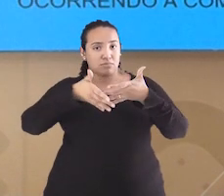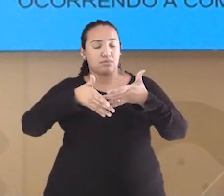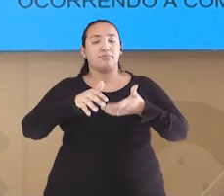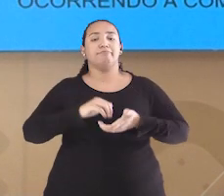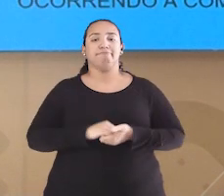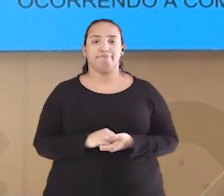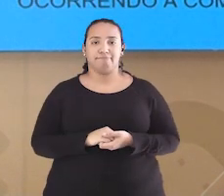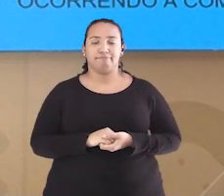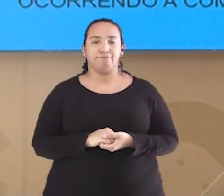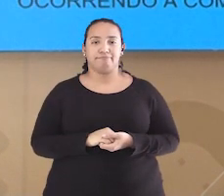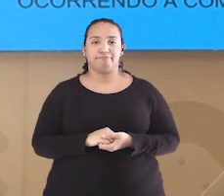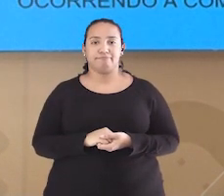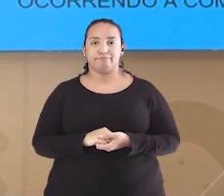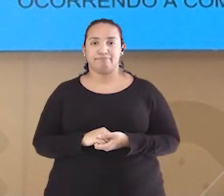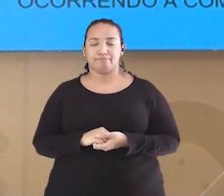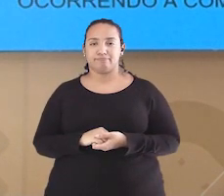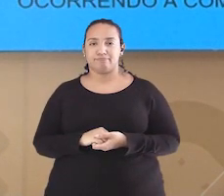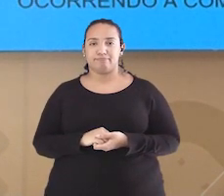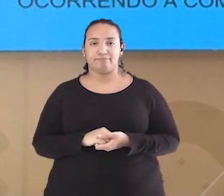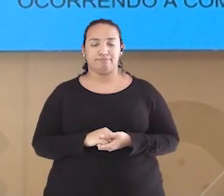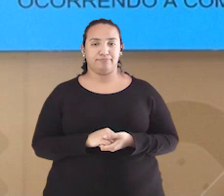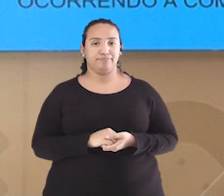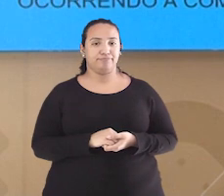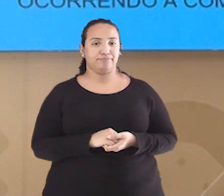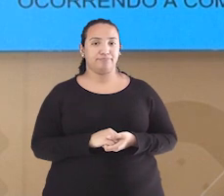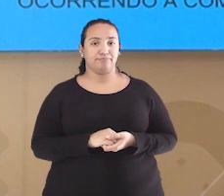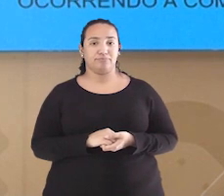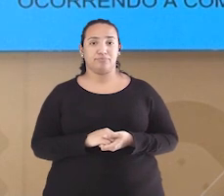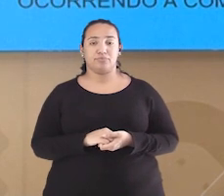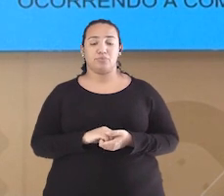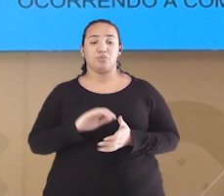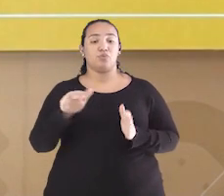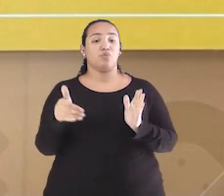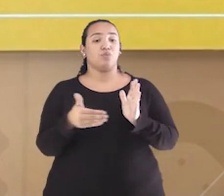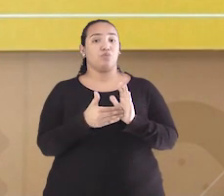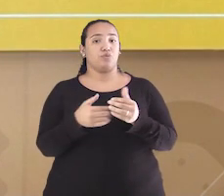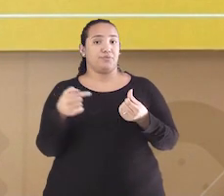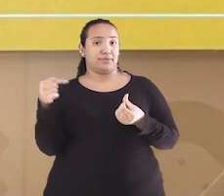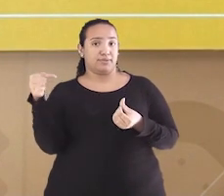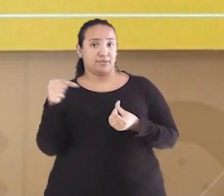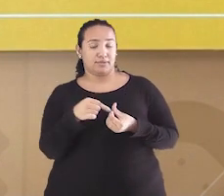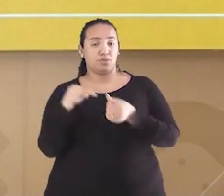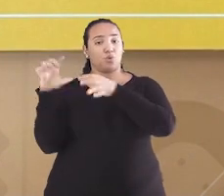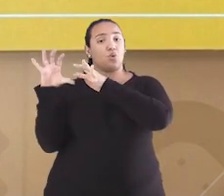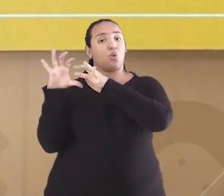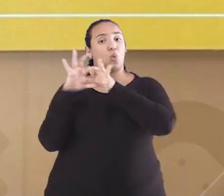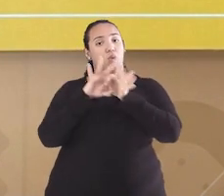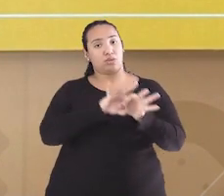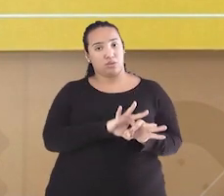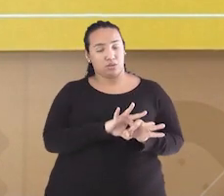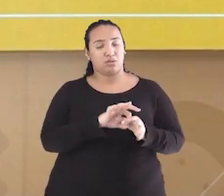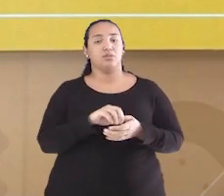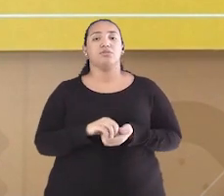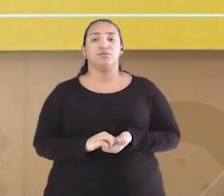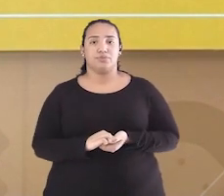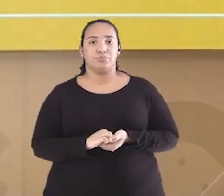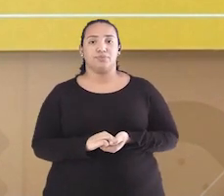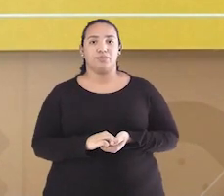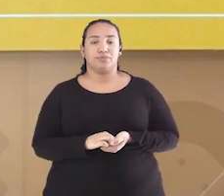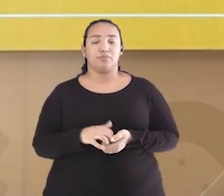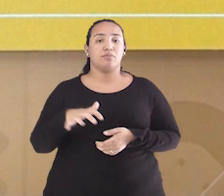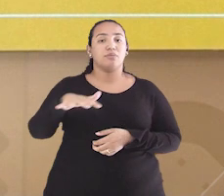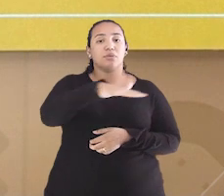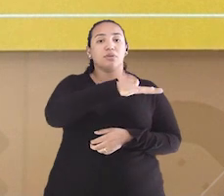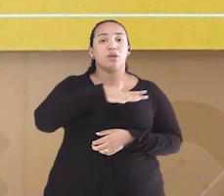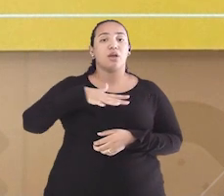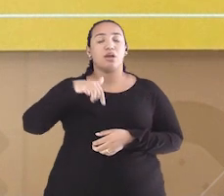pela televisão. E, por último, temos o contexto, que é a situação social